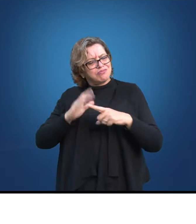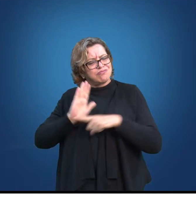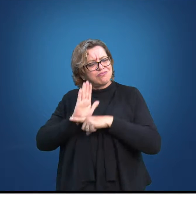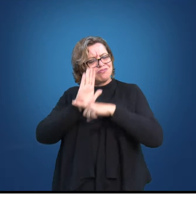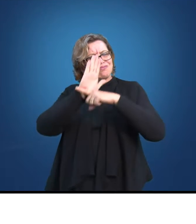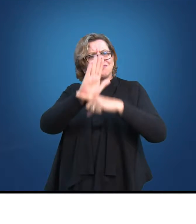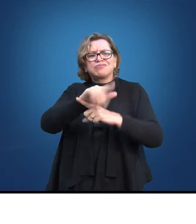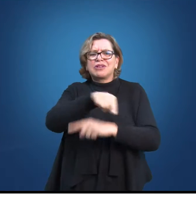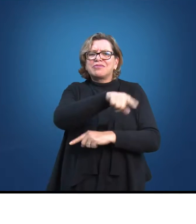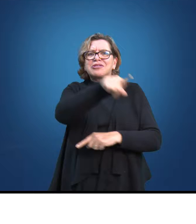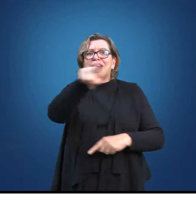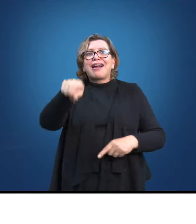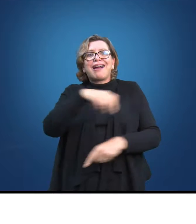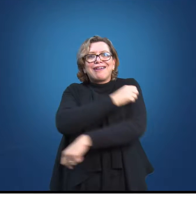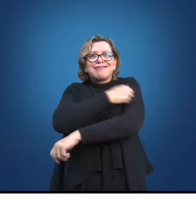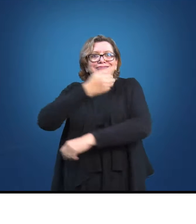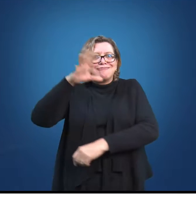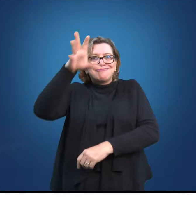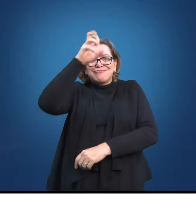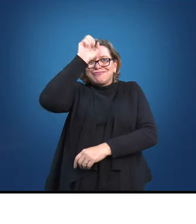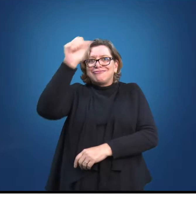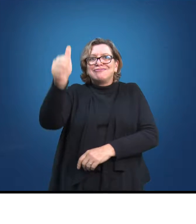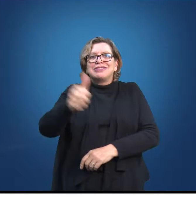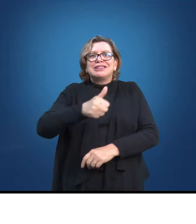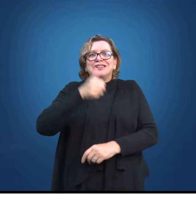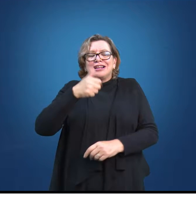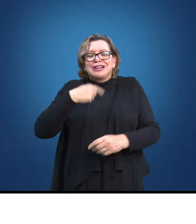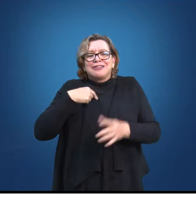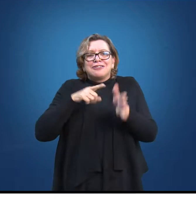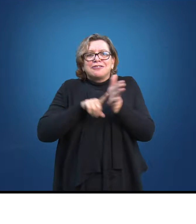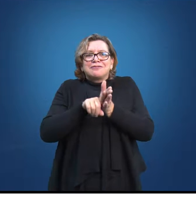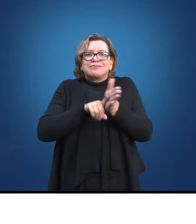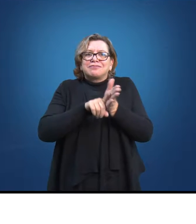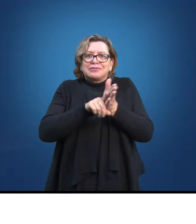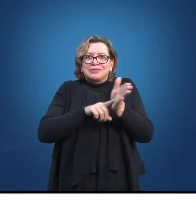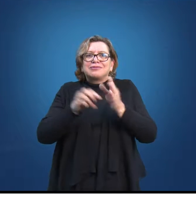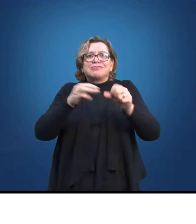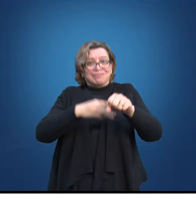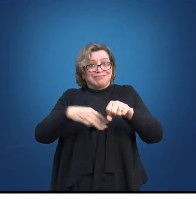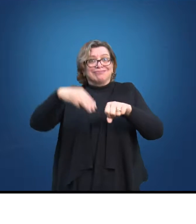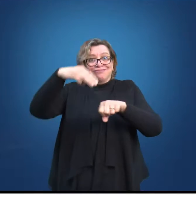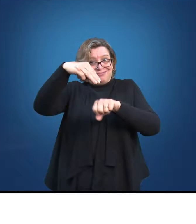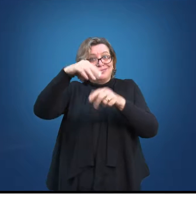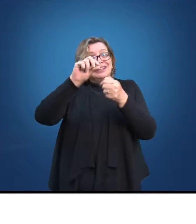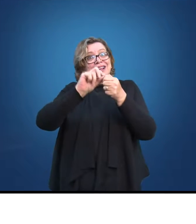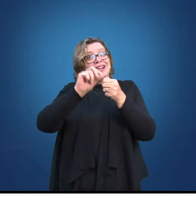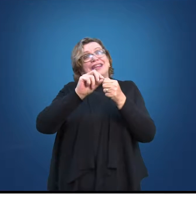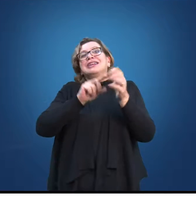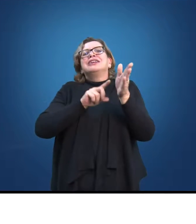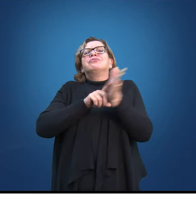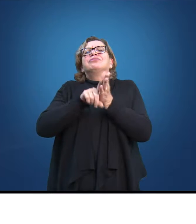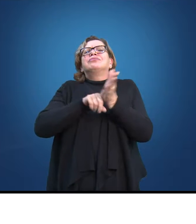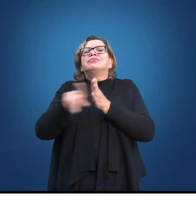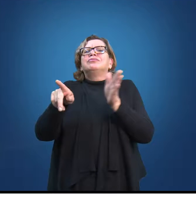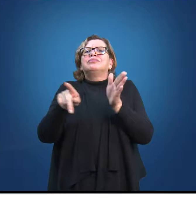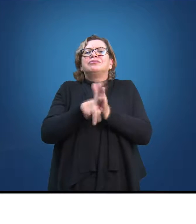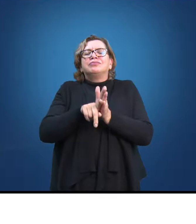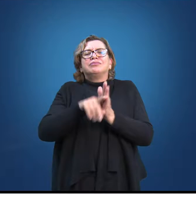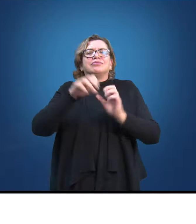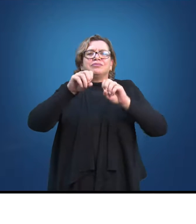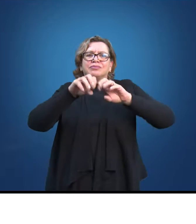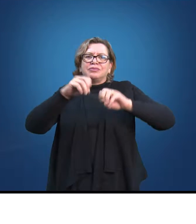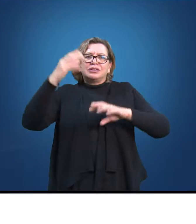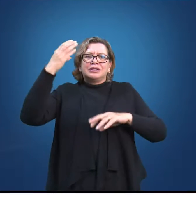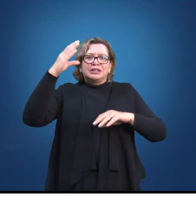para o melhor aprendizado do meu aluno? Isso me levou a fazer a pesquisa no meu mestrado, pesquisei sobre o ensino de ciências nos anos